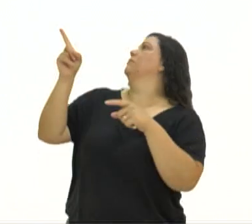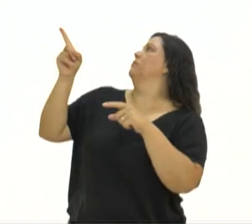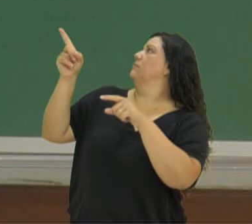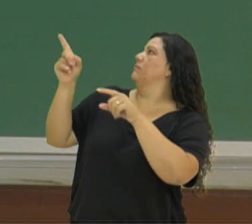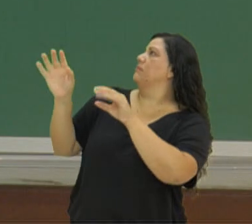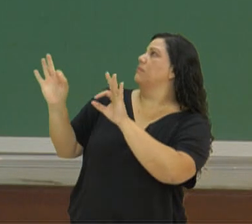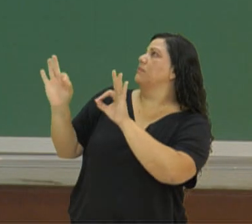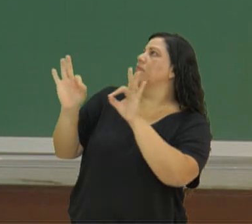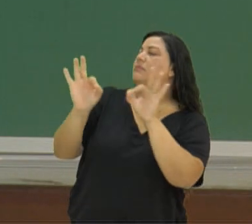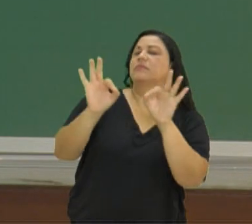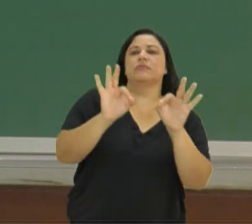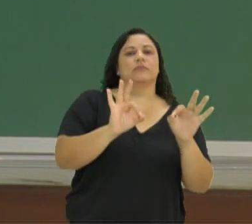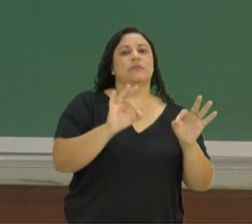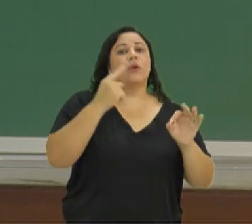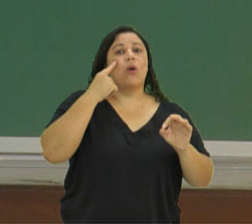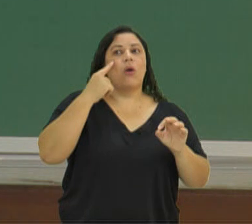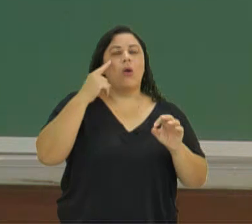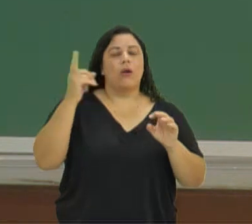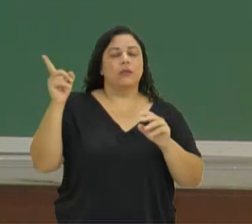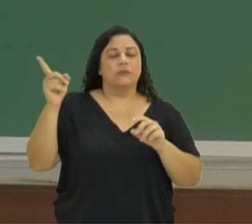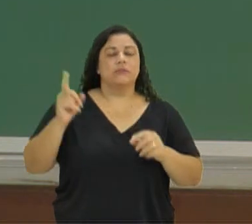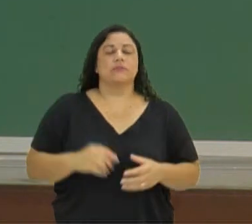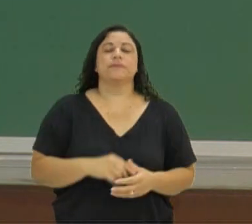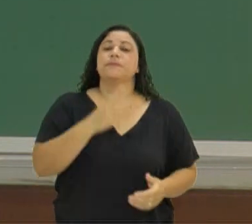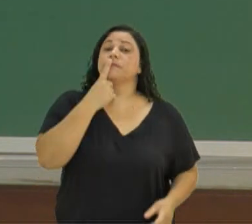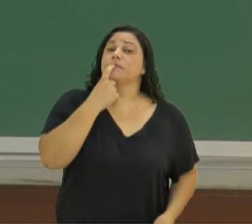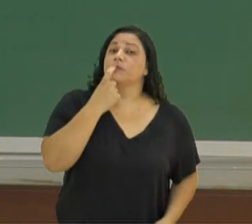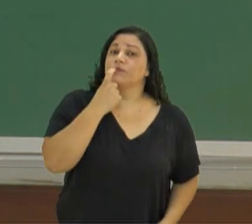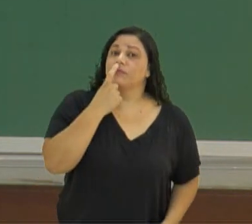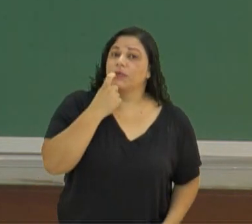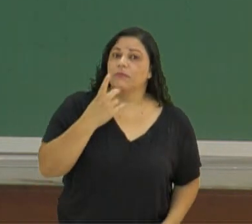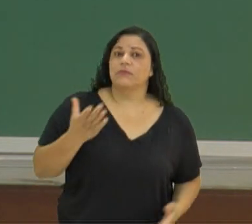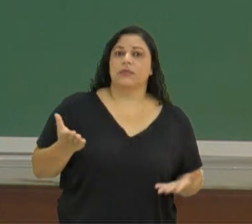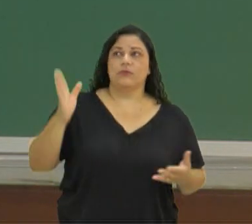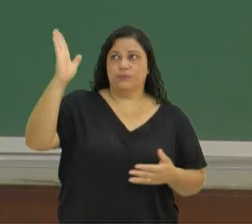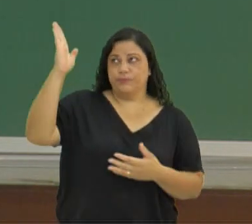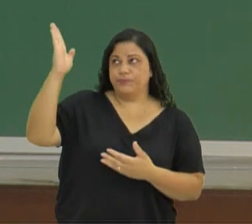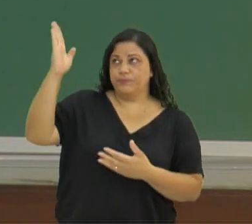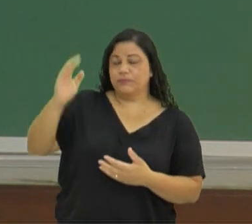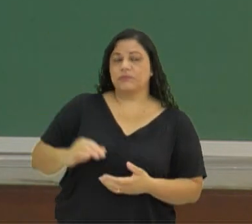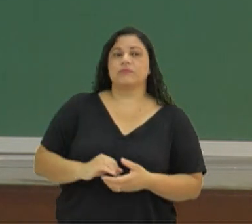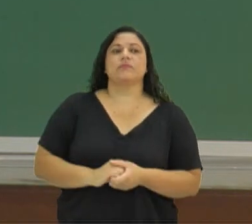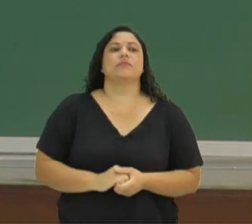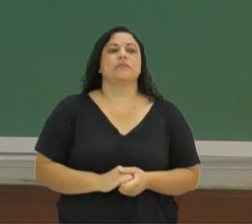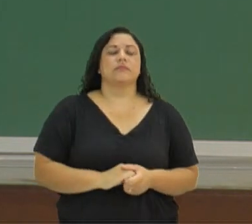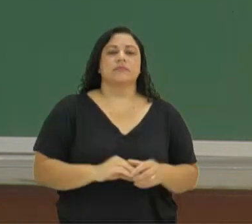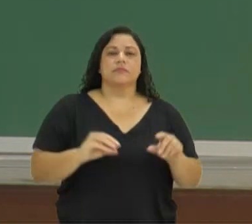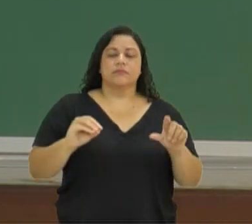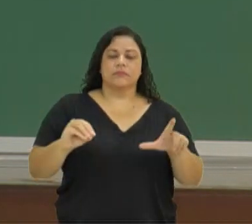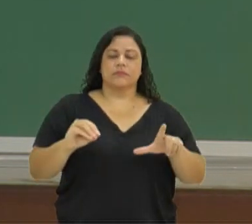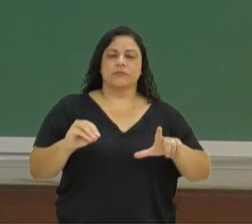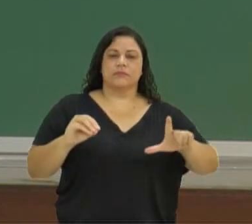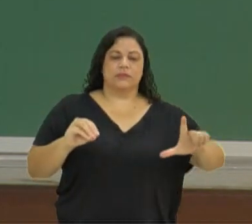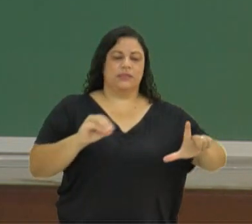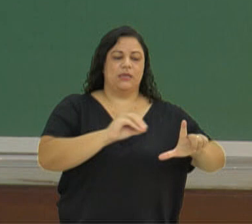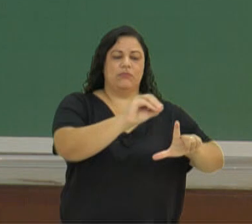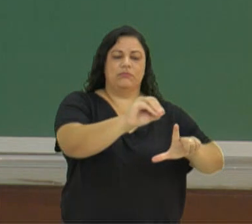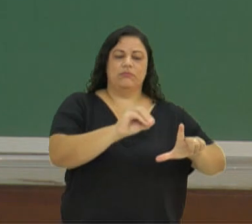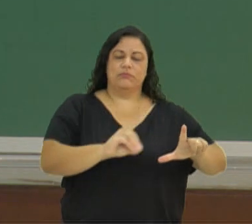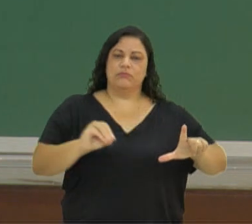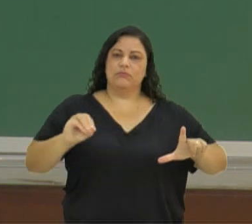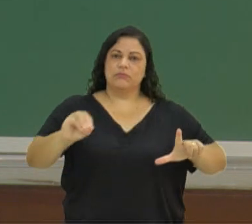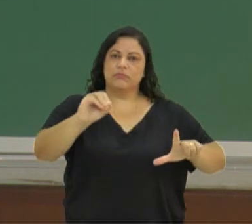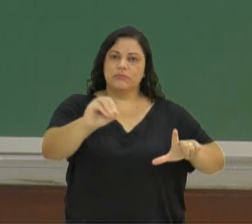onde o rei ele pode se movimentar nesse lance. Então, ele pode ir apenas uma casa em qualquer direção. Então, ele pode vir aqui, aqui, aqui,